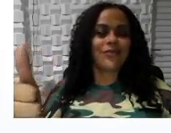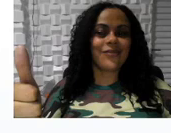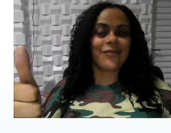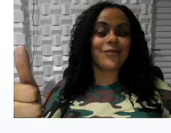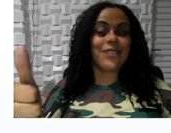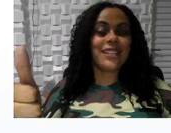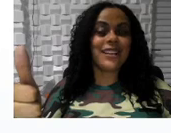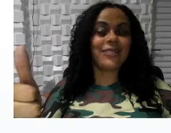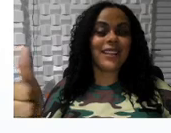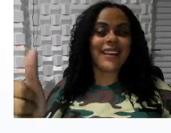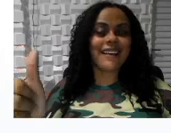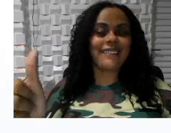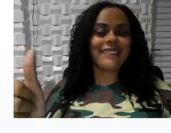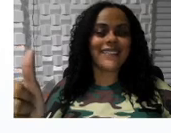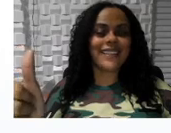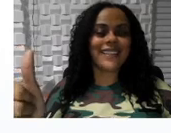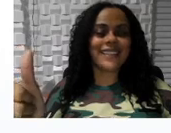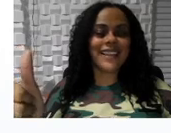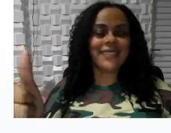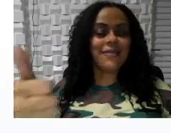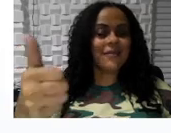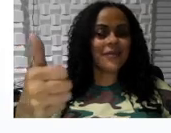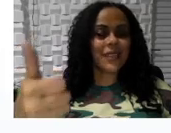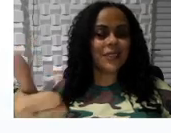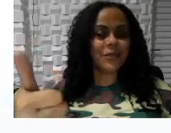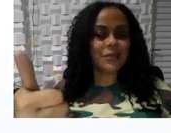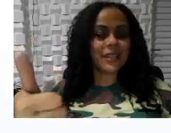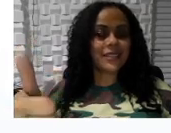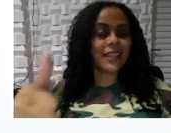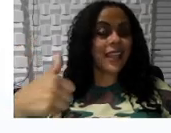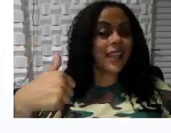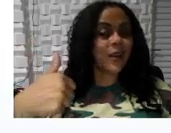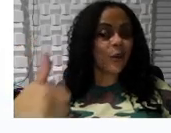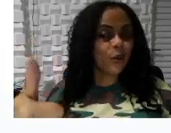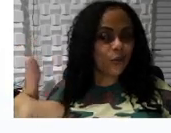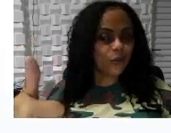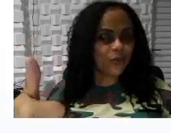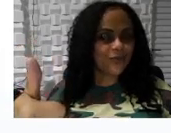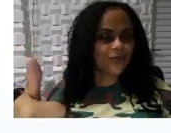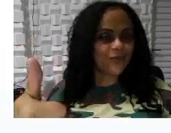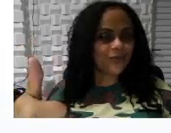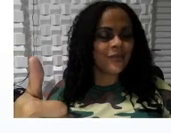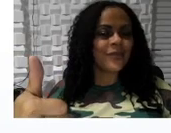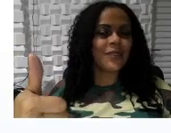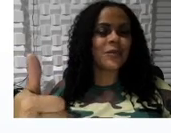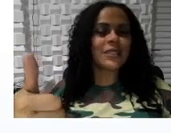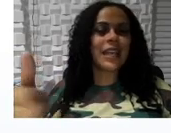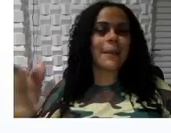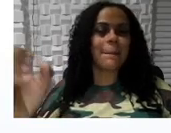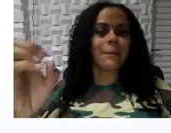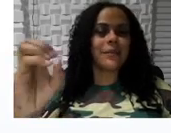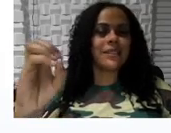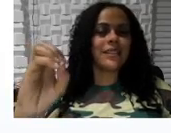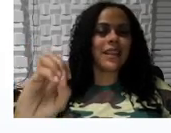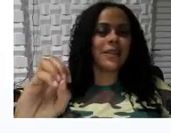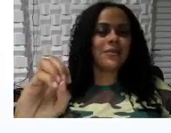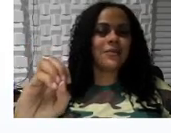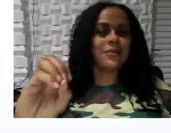O dedão do legal, certo? Que número é esse? 1. Vamos lá.